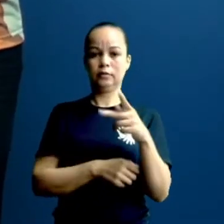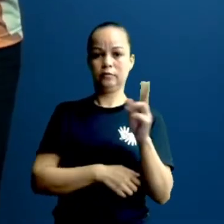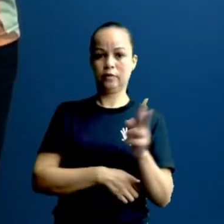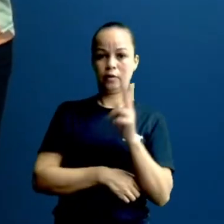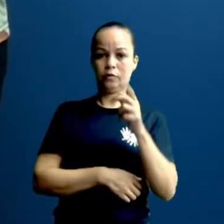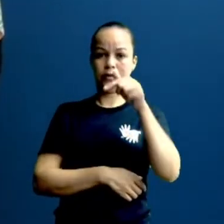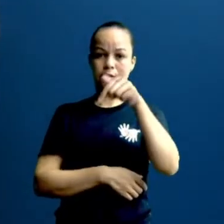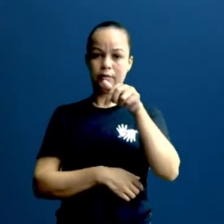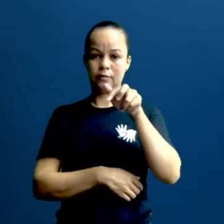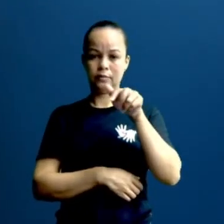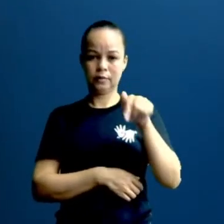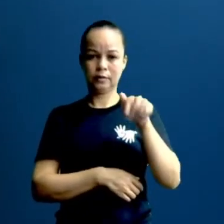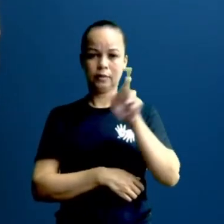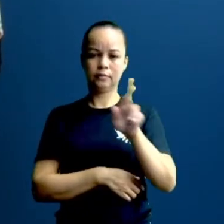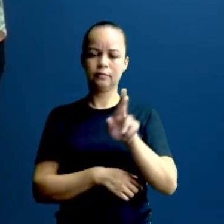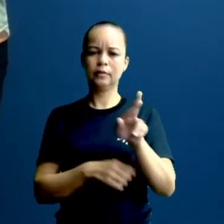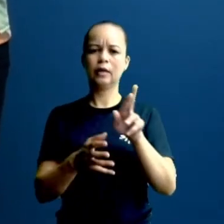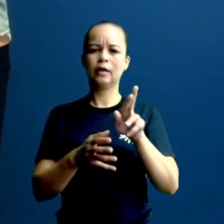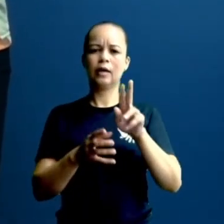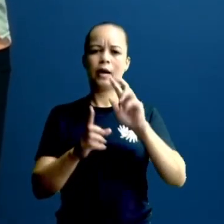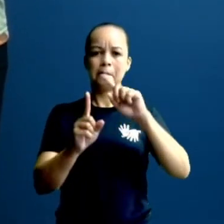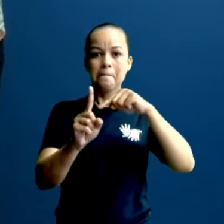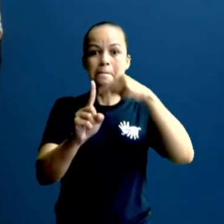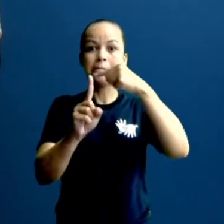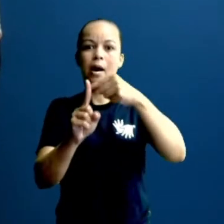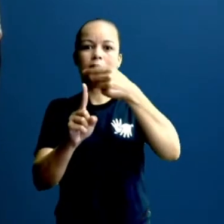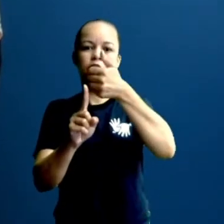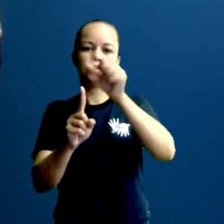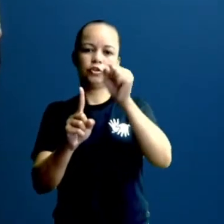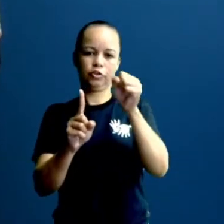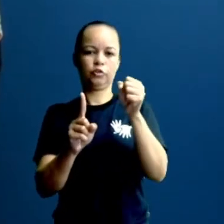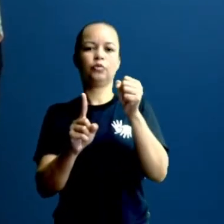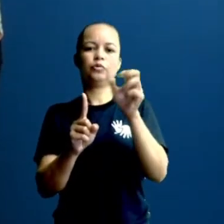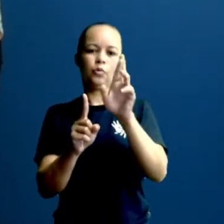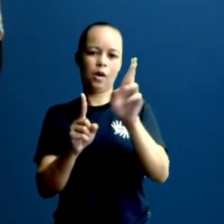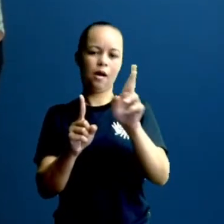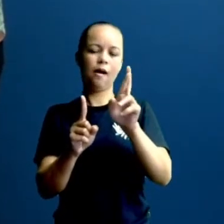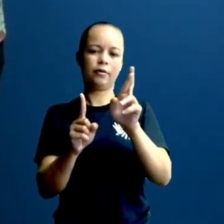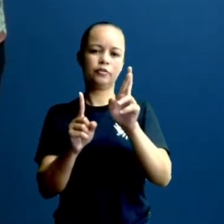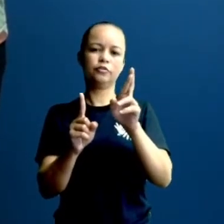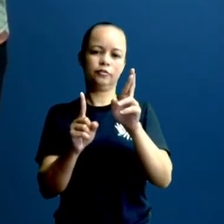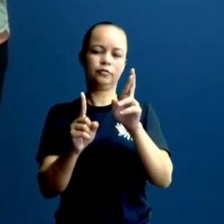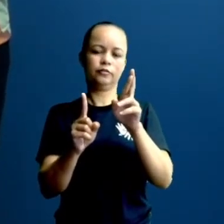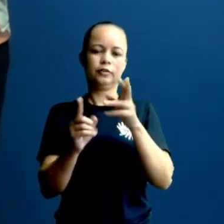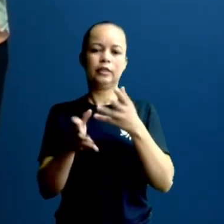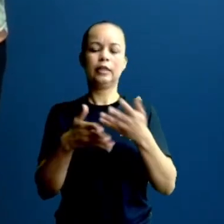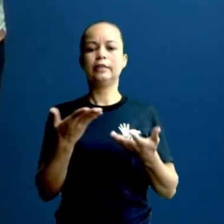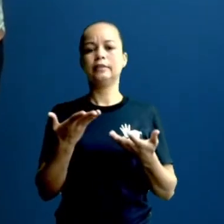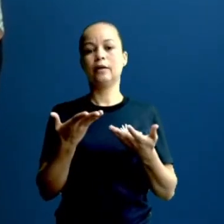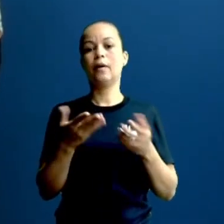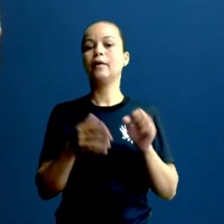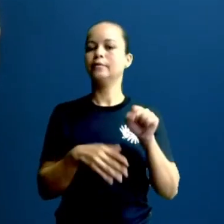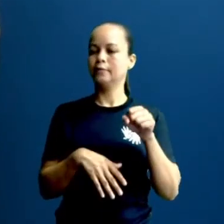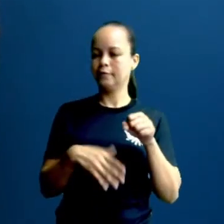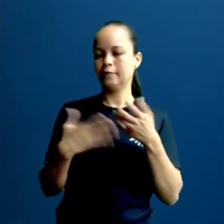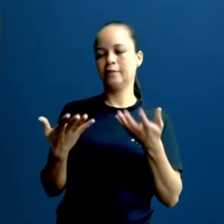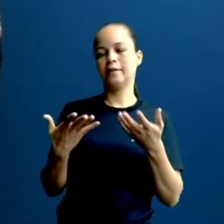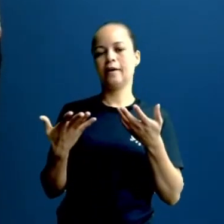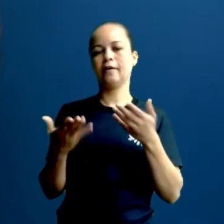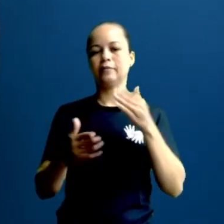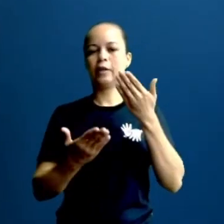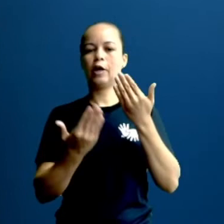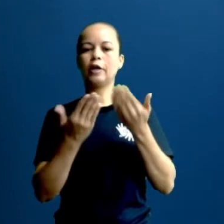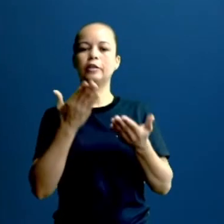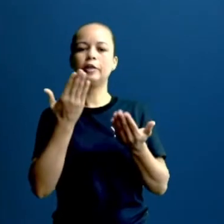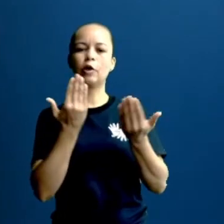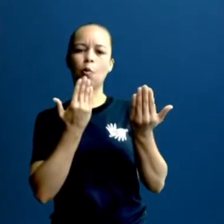77,00 aumentou R$ 18,00. Já ele tinha a mais já dentro daquele valor, R$ 18,00. E aí sim eu vou fazer a ideia de